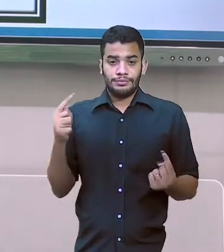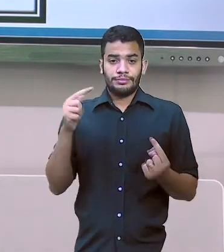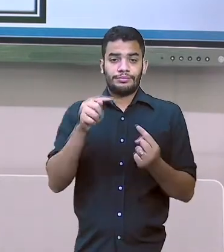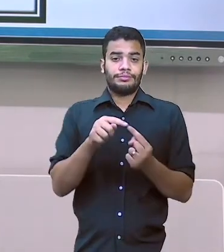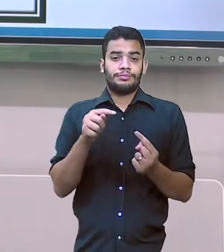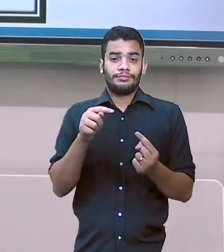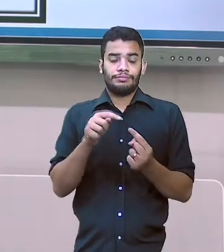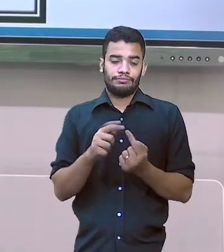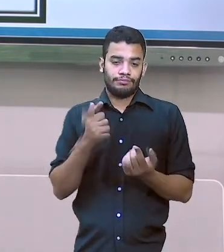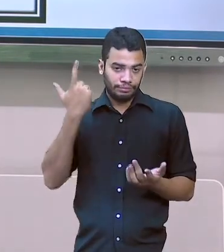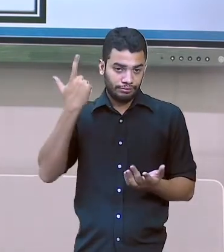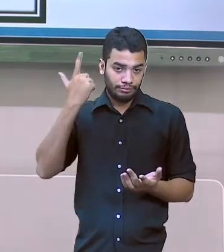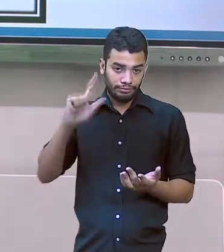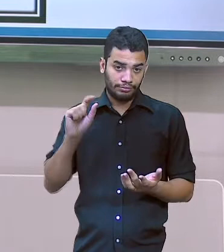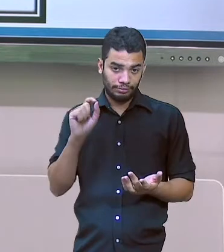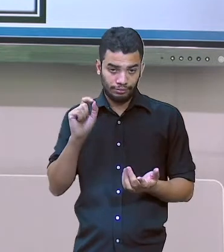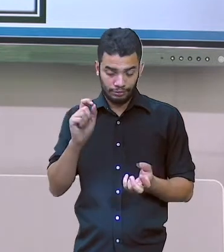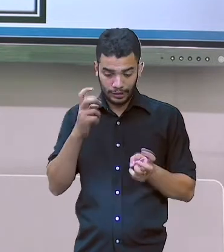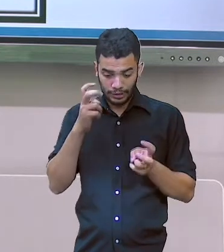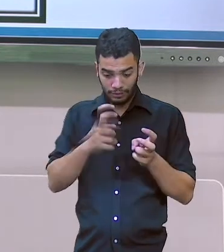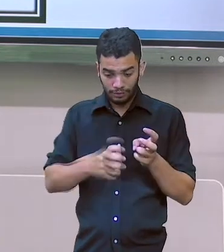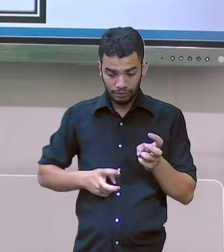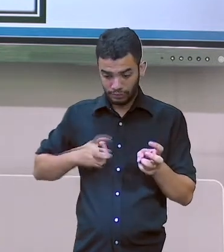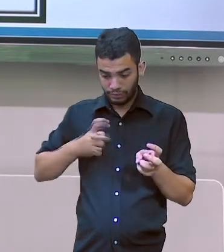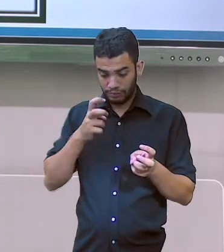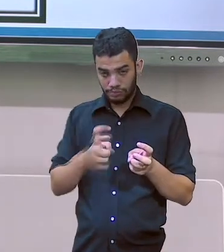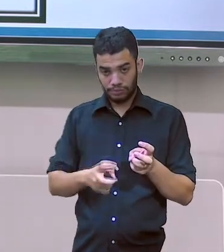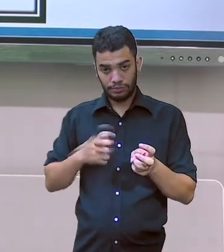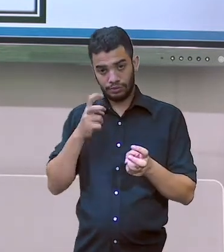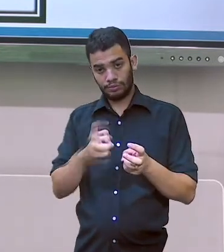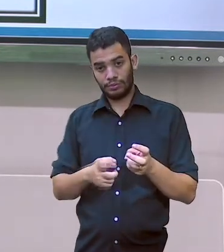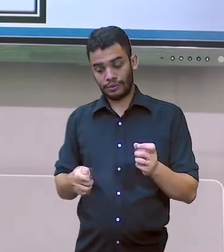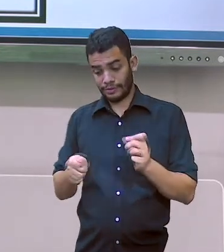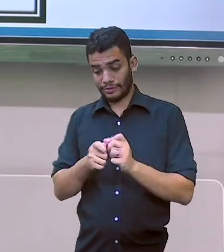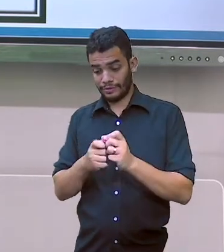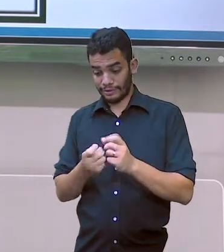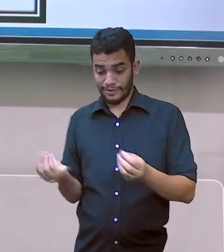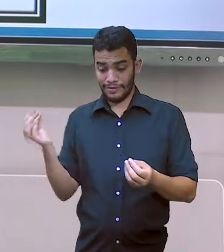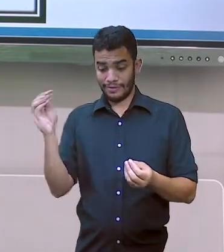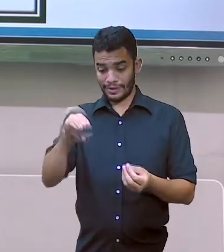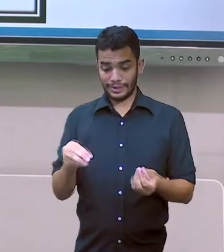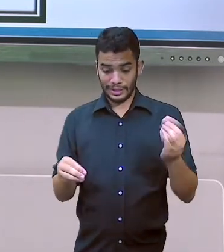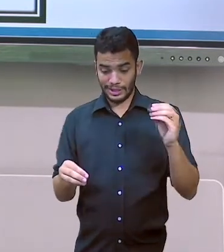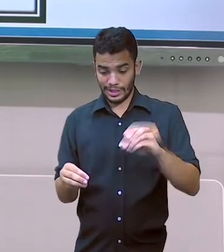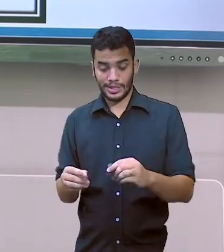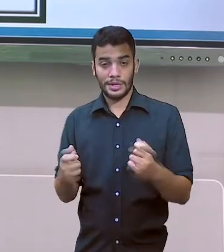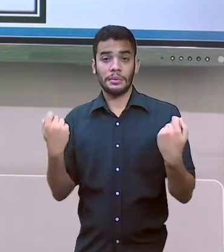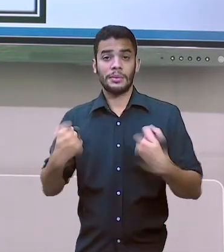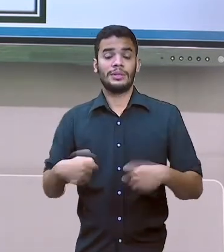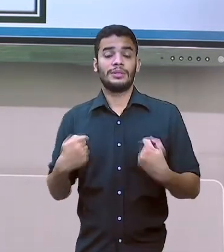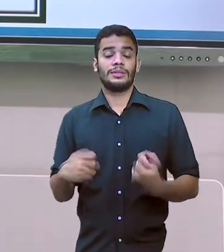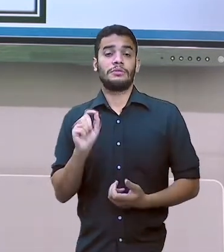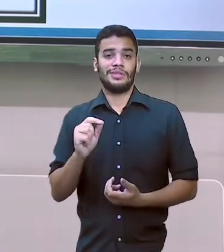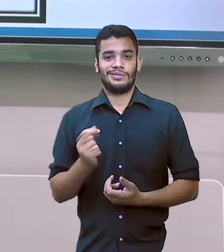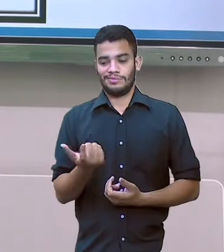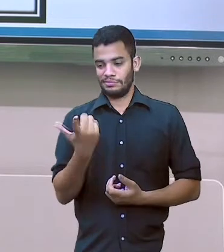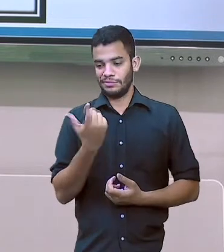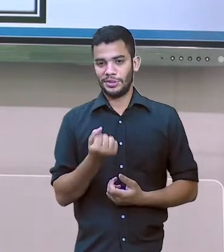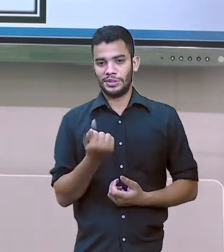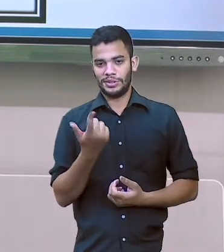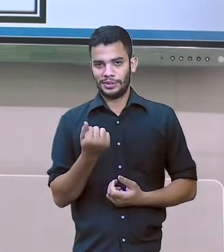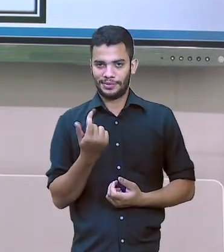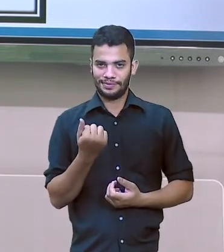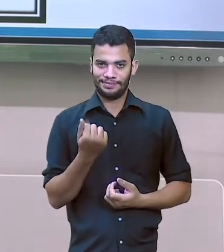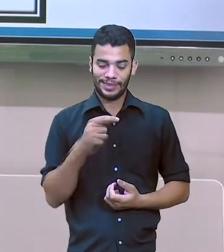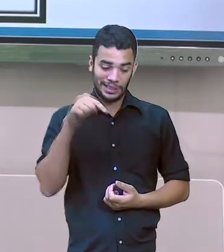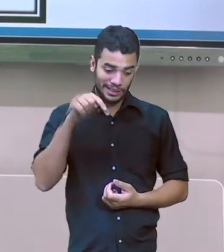esses mecanismos fossem implantados aqui, precisava o quê? De capital. E nós não